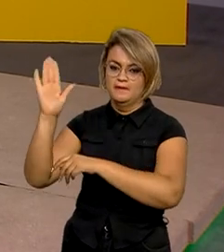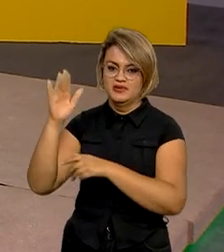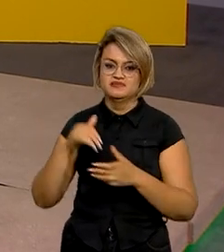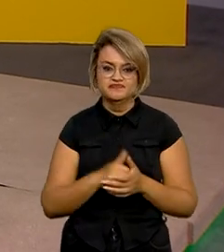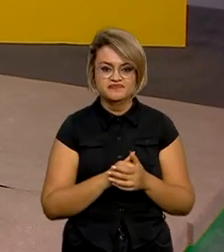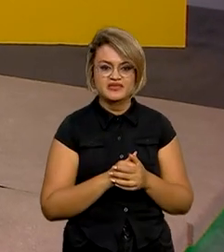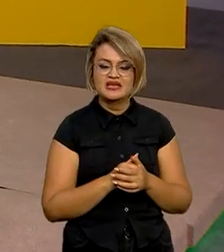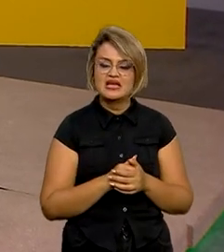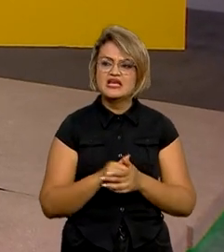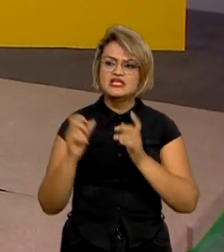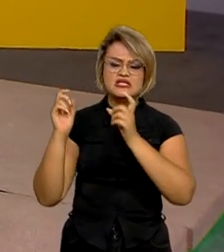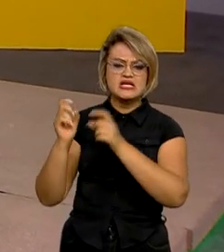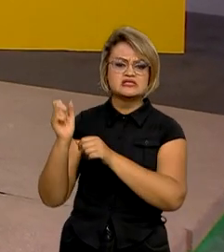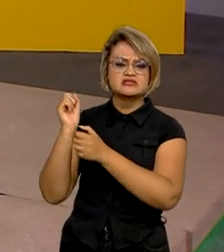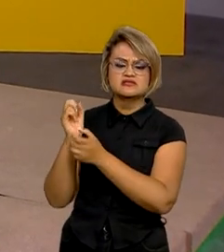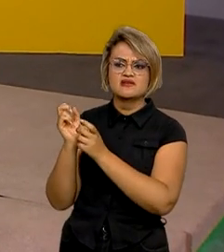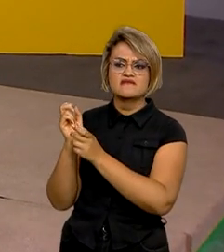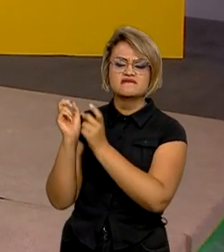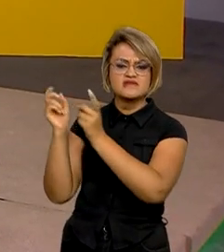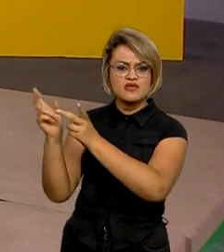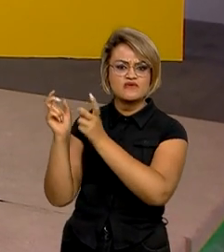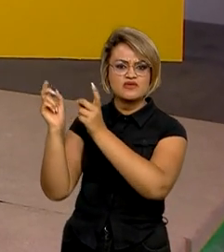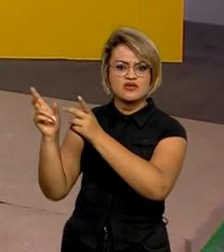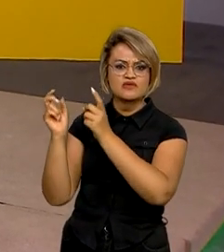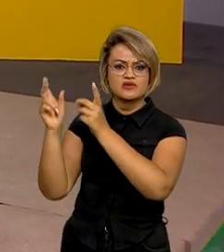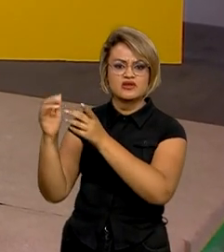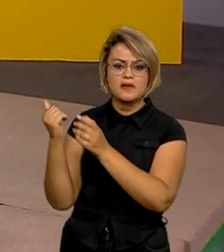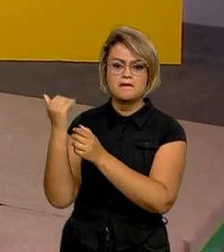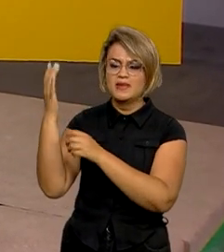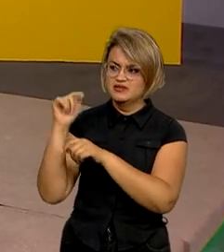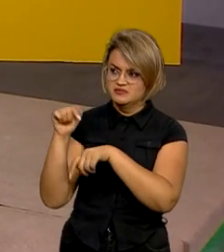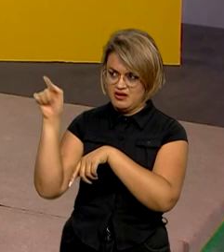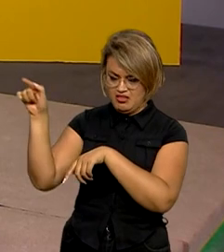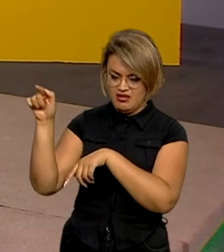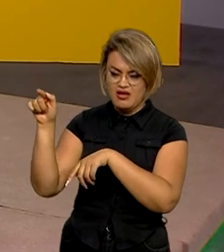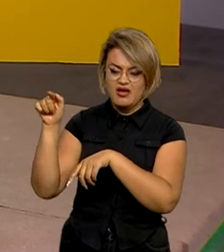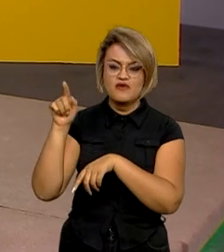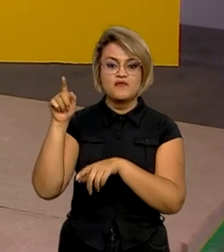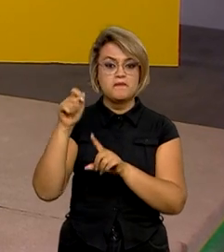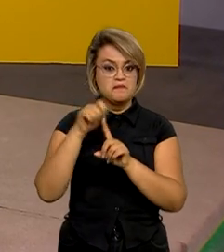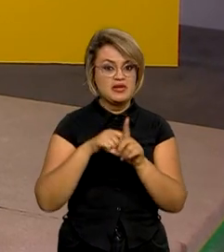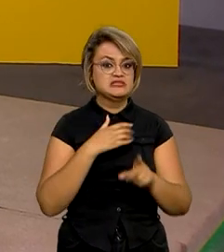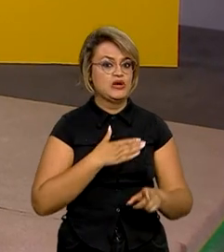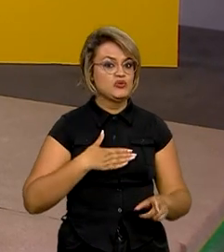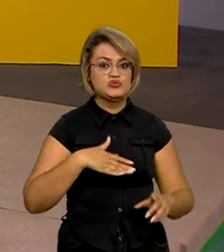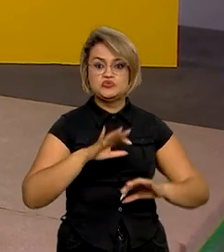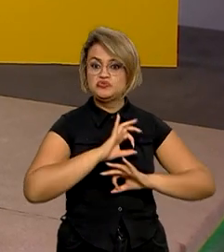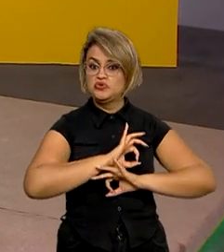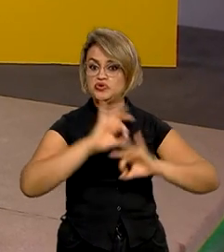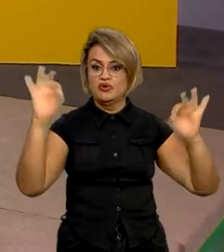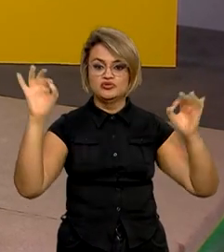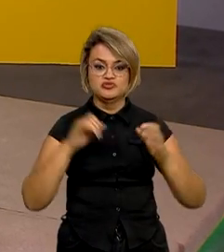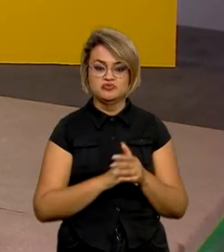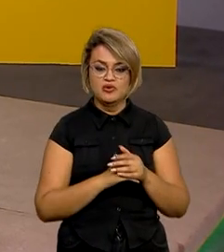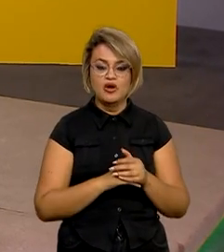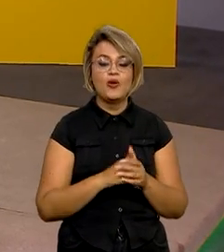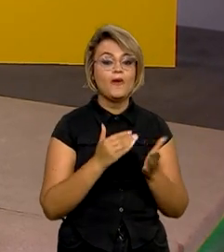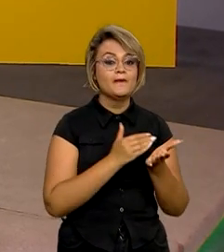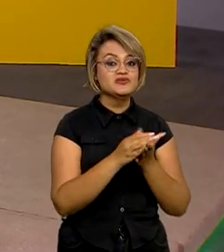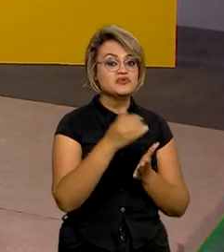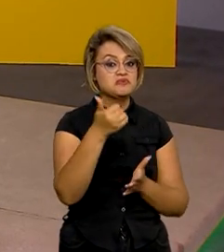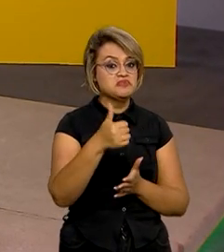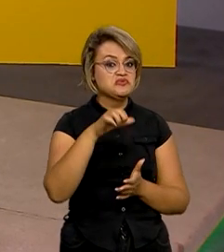das exportações e a diminuição das importações fizeram desse mês o melhor agosto da série histórica, que teve início